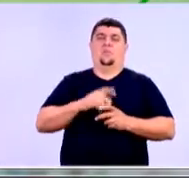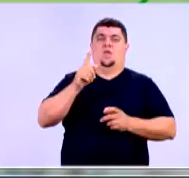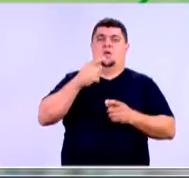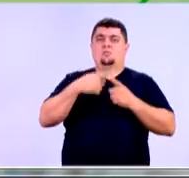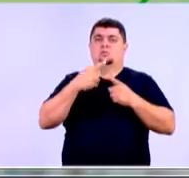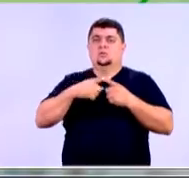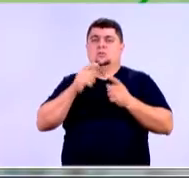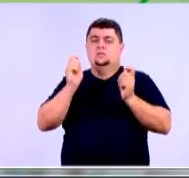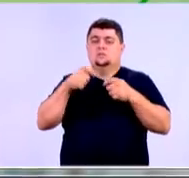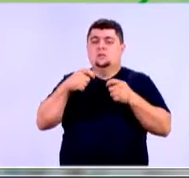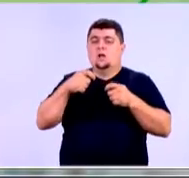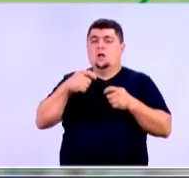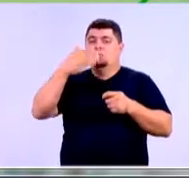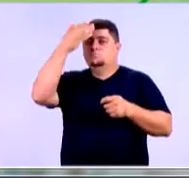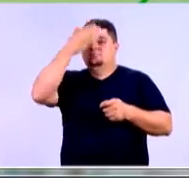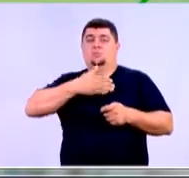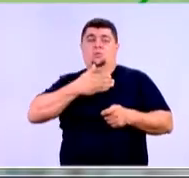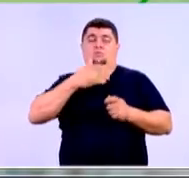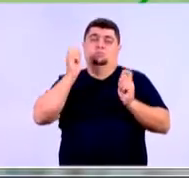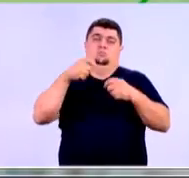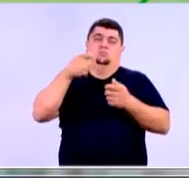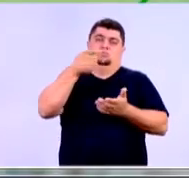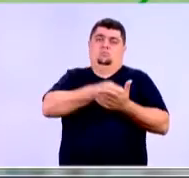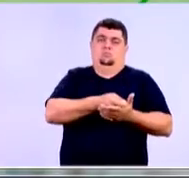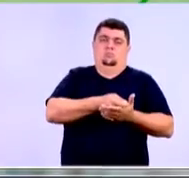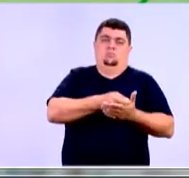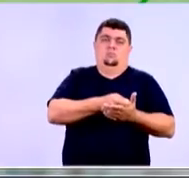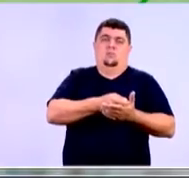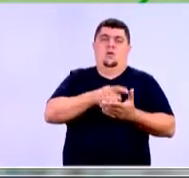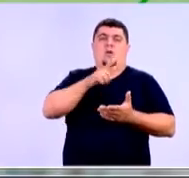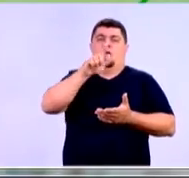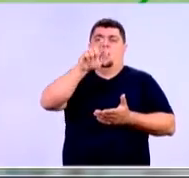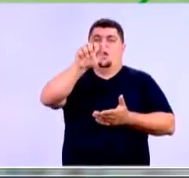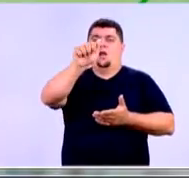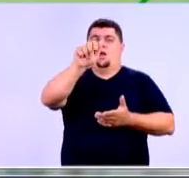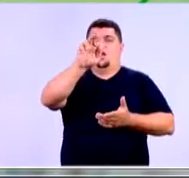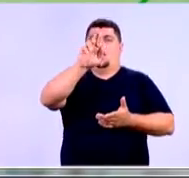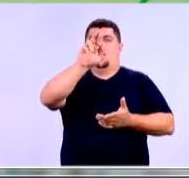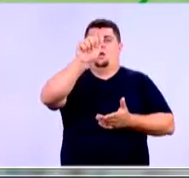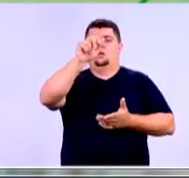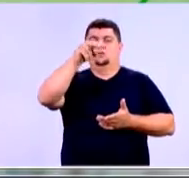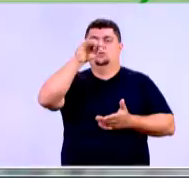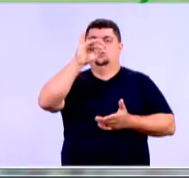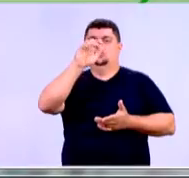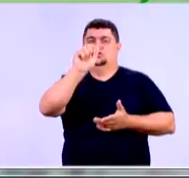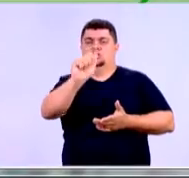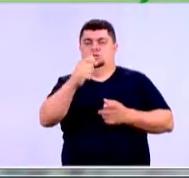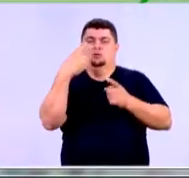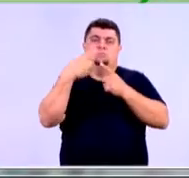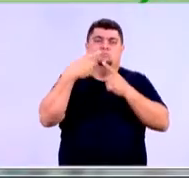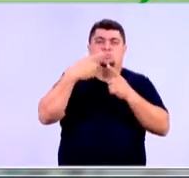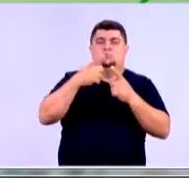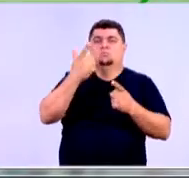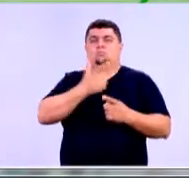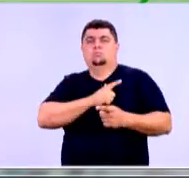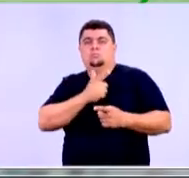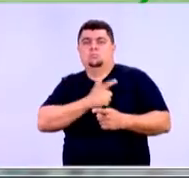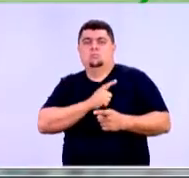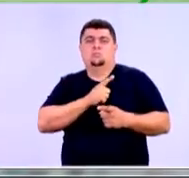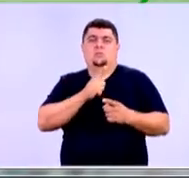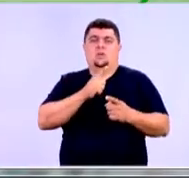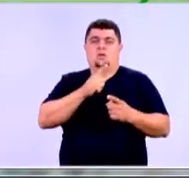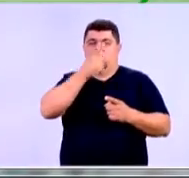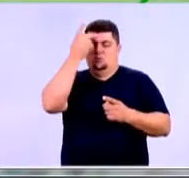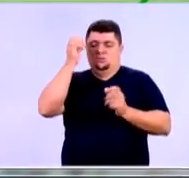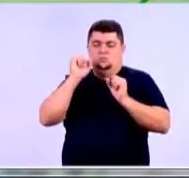captação de recursos, uma vez que, além de garantias iniciais referente à concessão de crédito, o emprestador pode reforçar